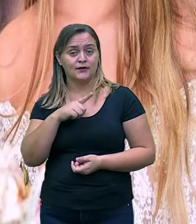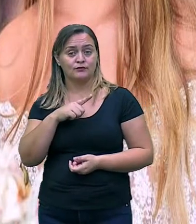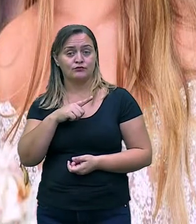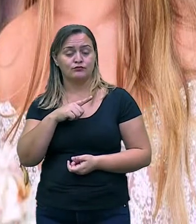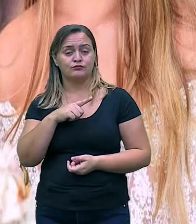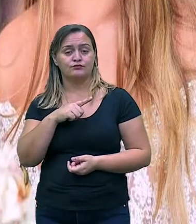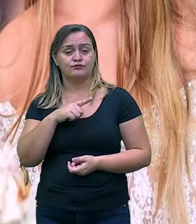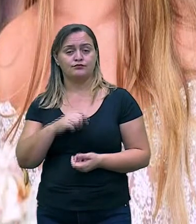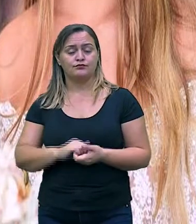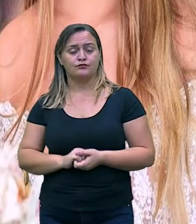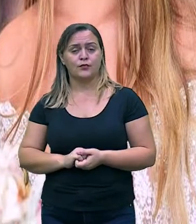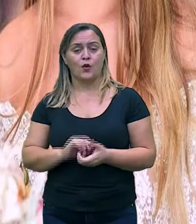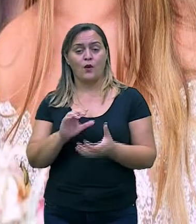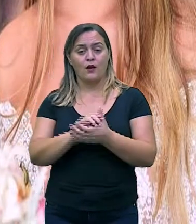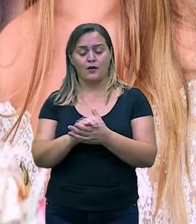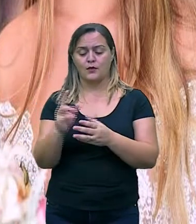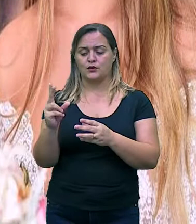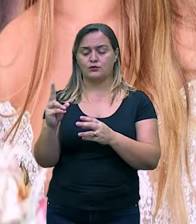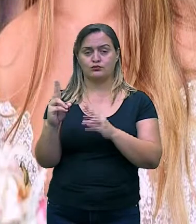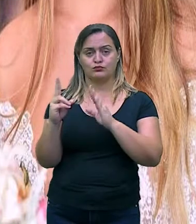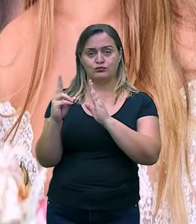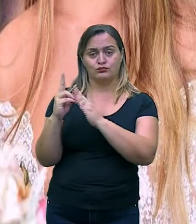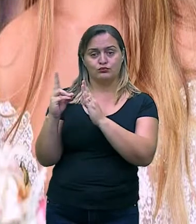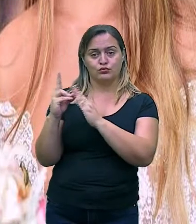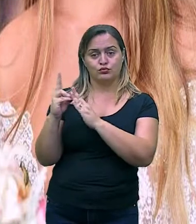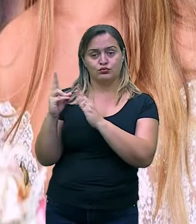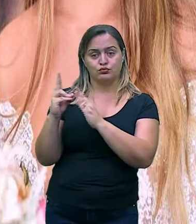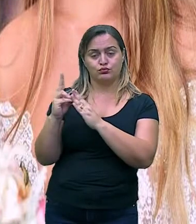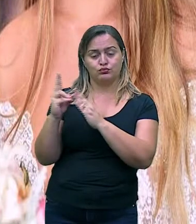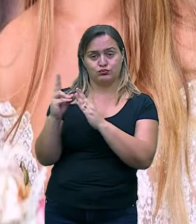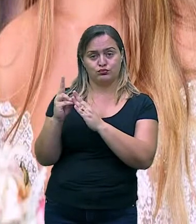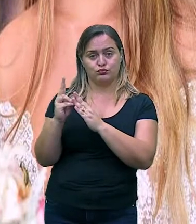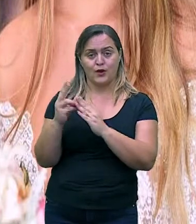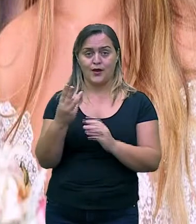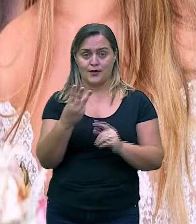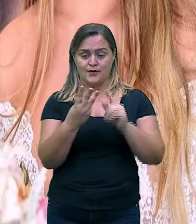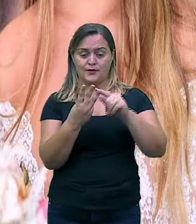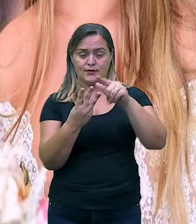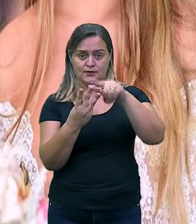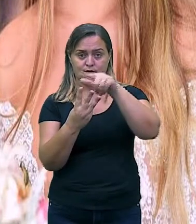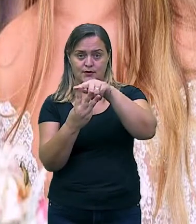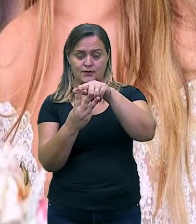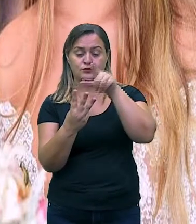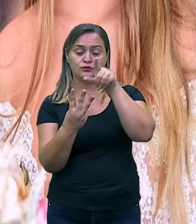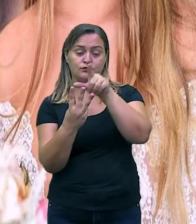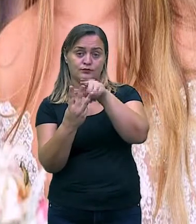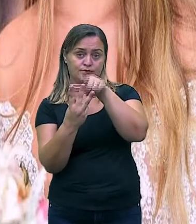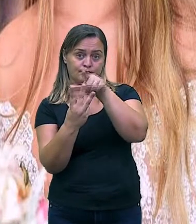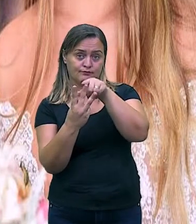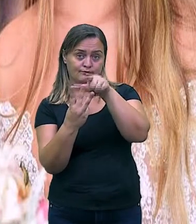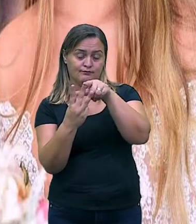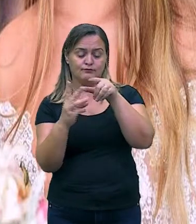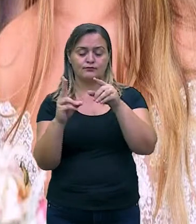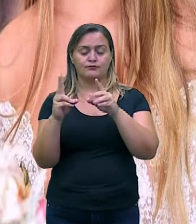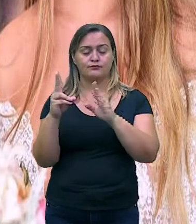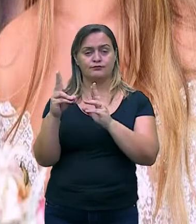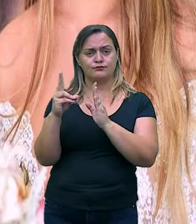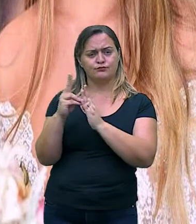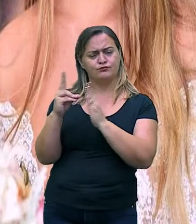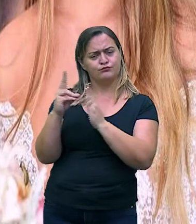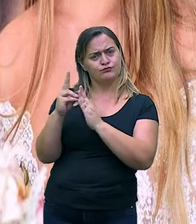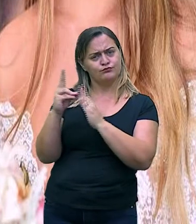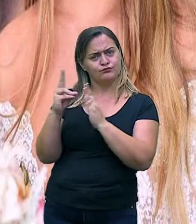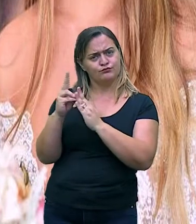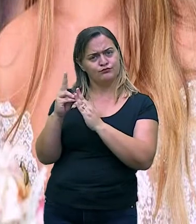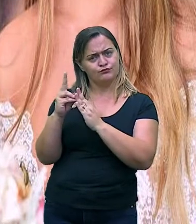Um pouco mais, o enfeite, a roupa, a vestimenta, o vestido da noiva. Vamos falar da cultura